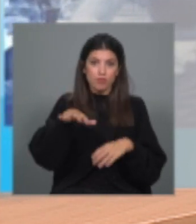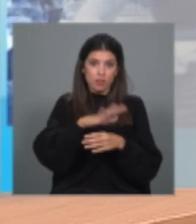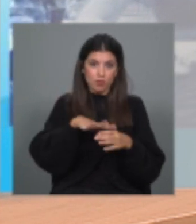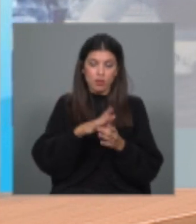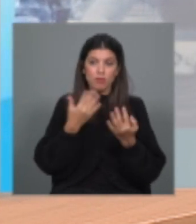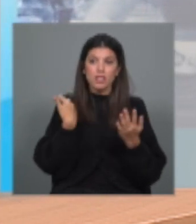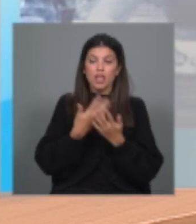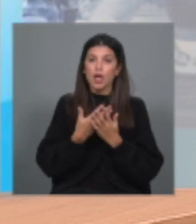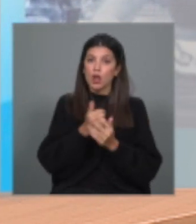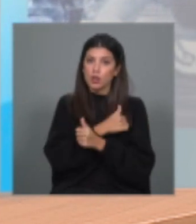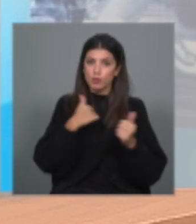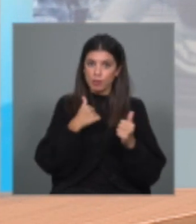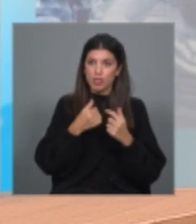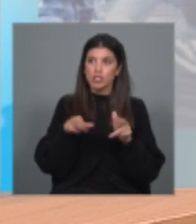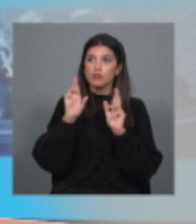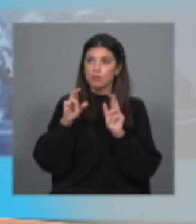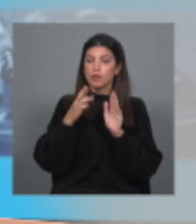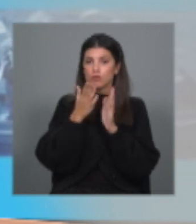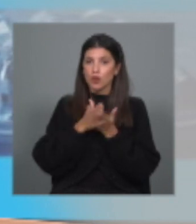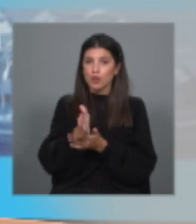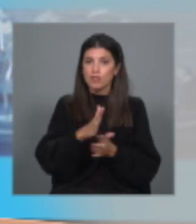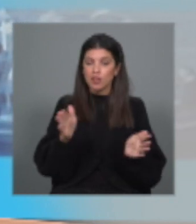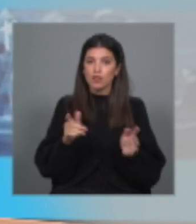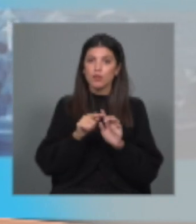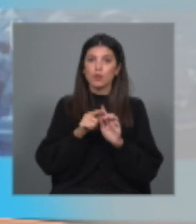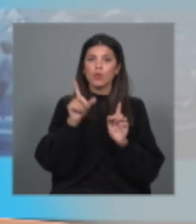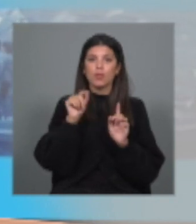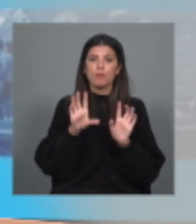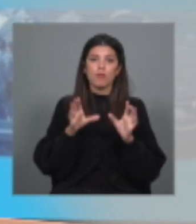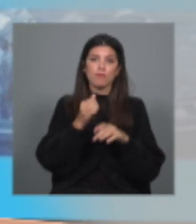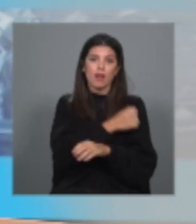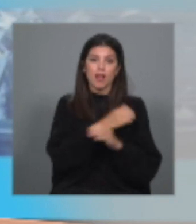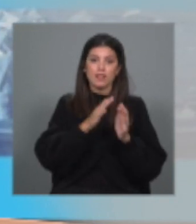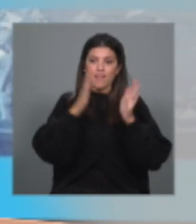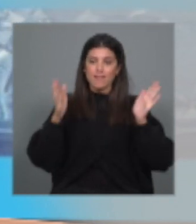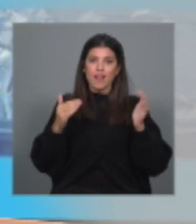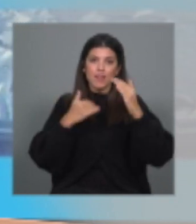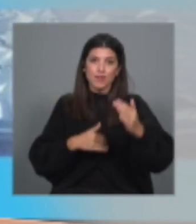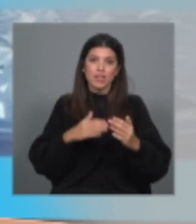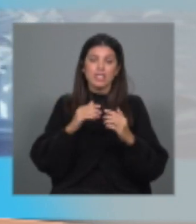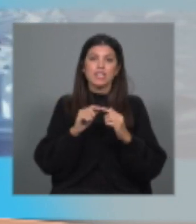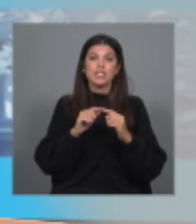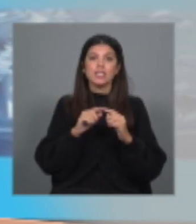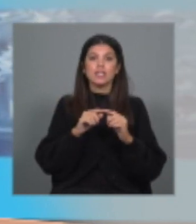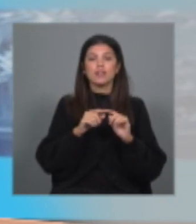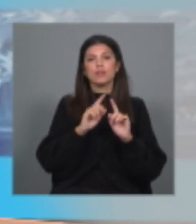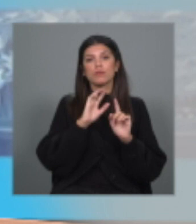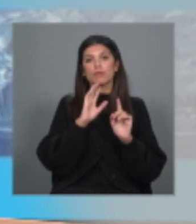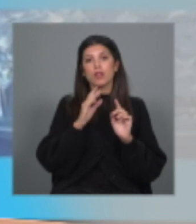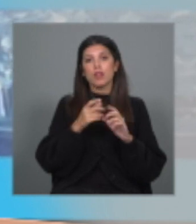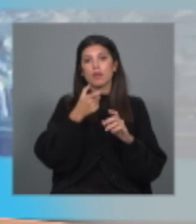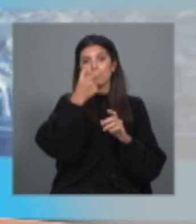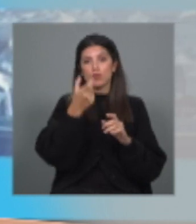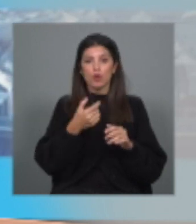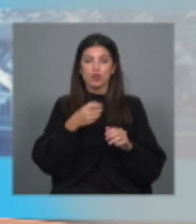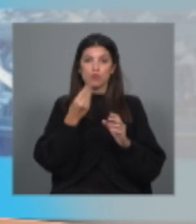bem. E esperemos que continue. É também uma grande casa, não é, que dá para esses distanciamentos sim. Que para tantas pessoas que lá